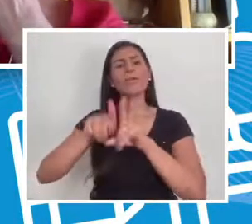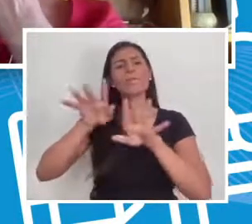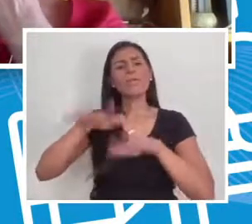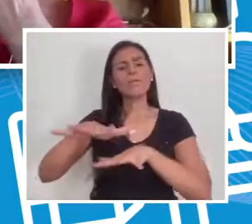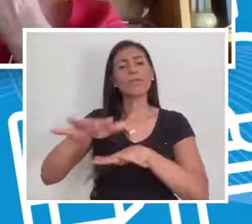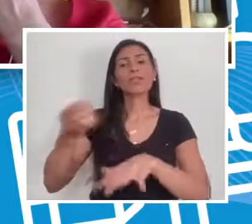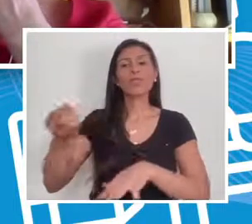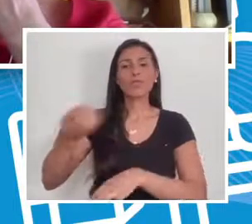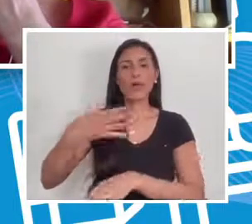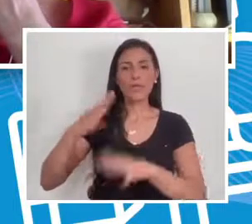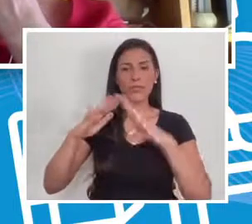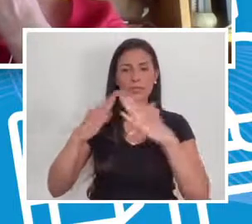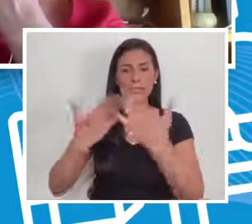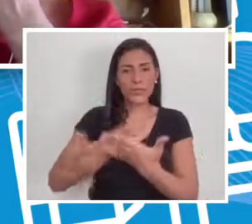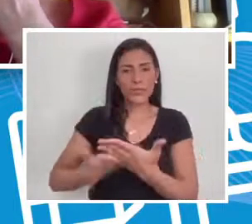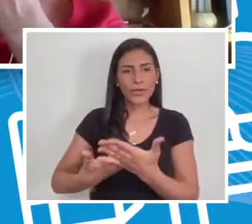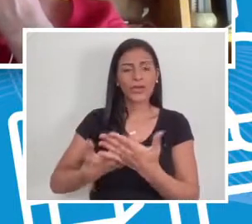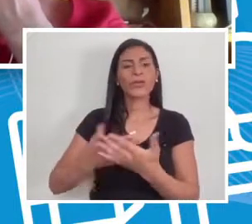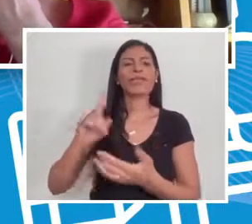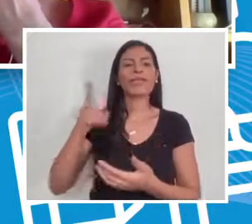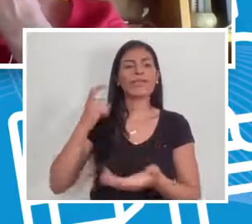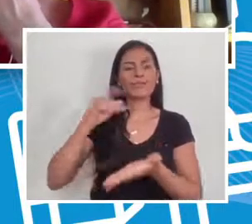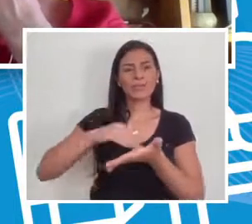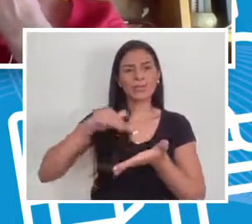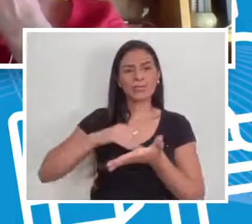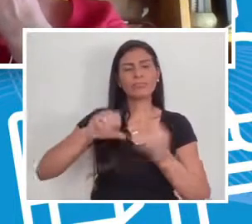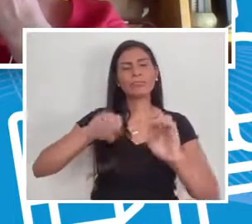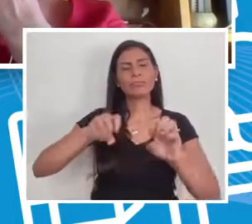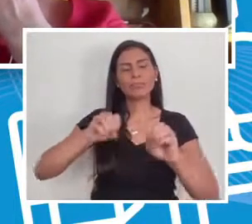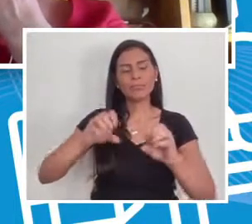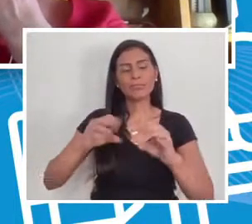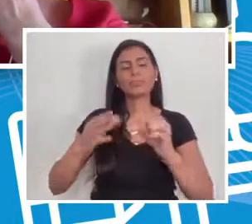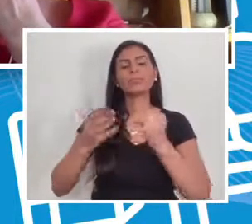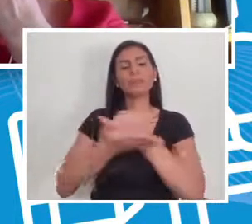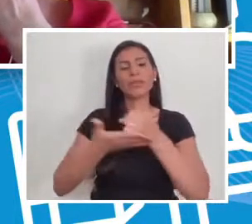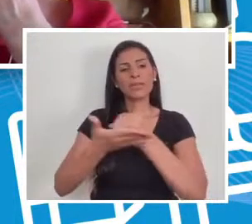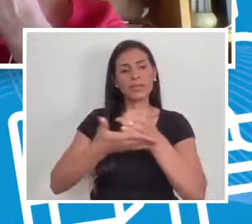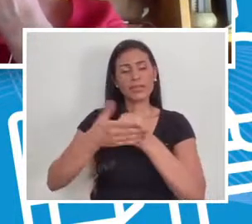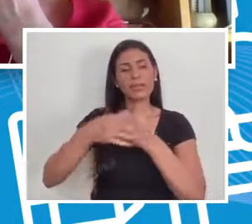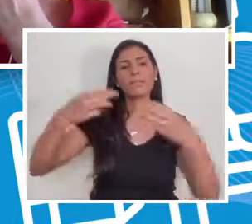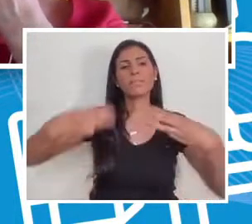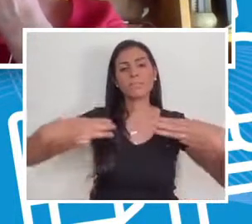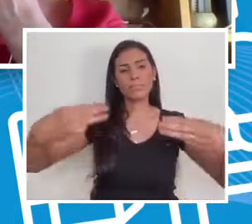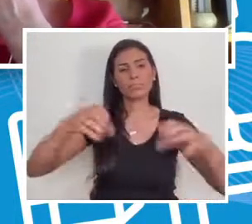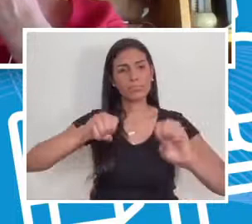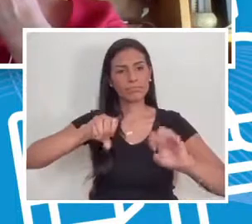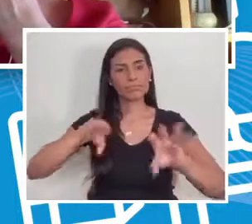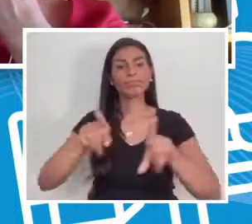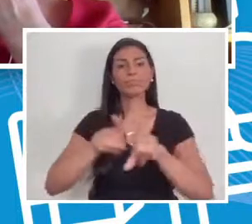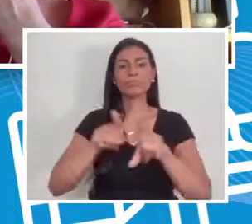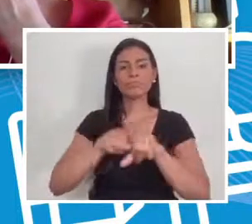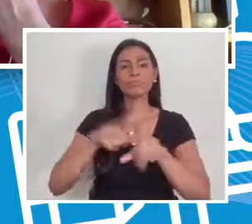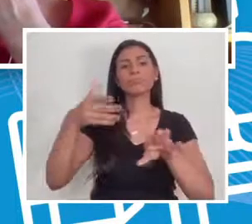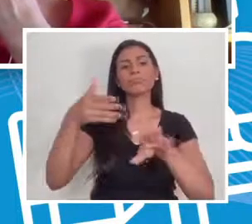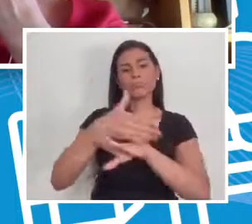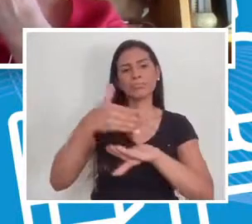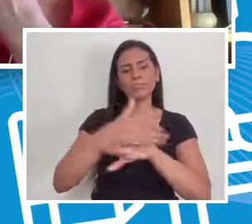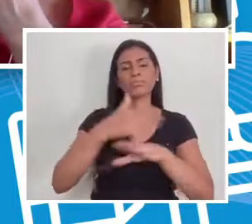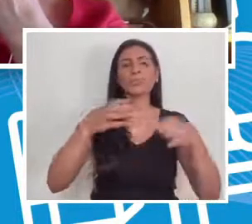Nova Escola, foi secretária de Educação Básica do MEC e membro do Conselho Nacional de